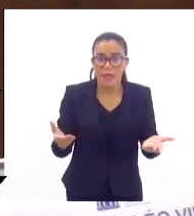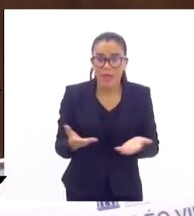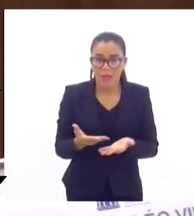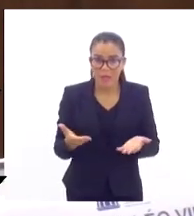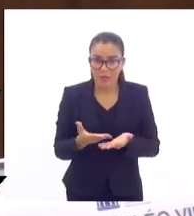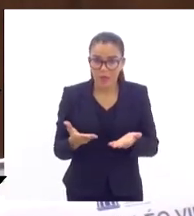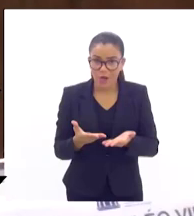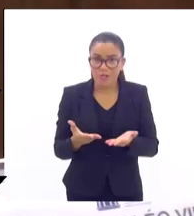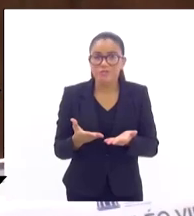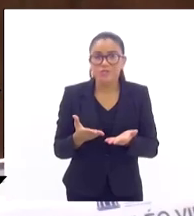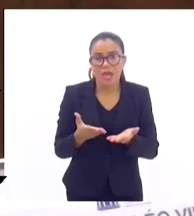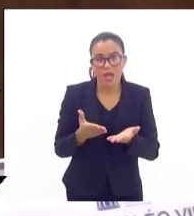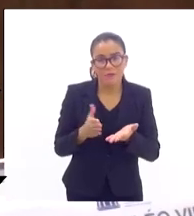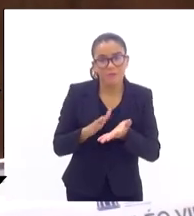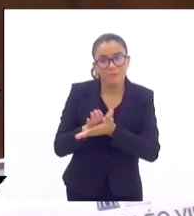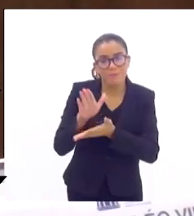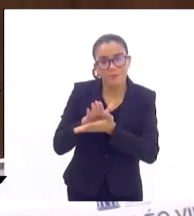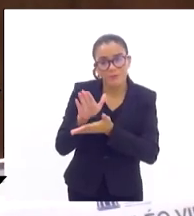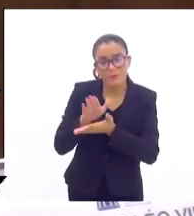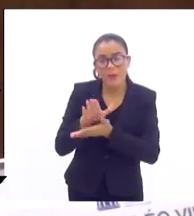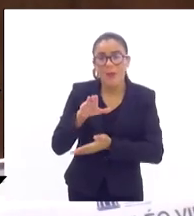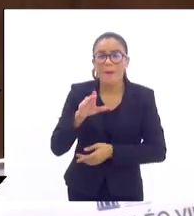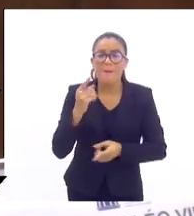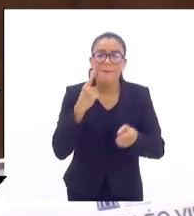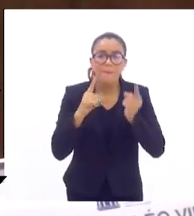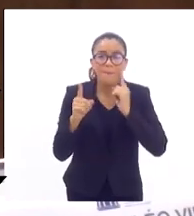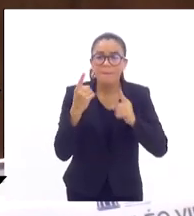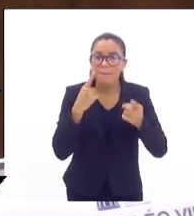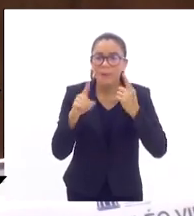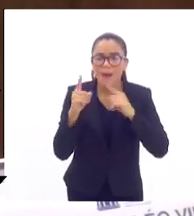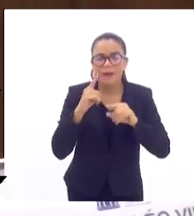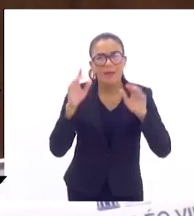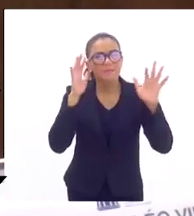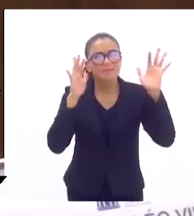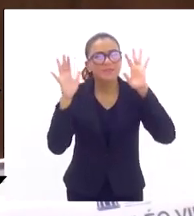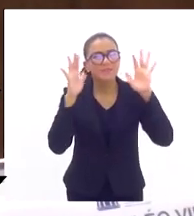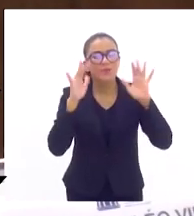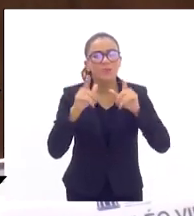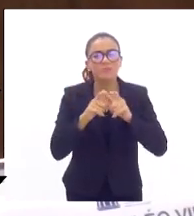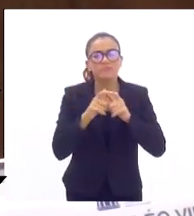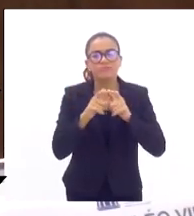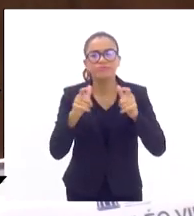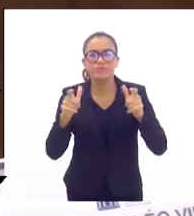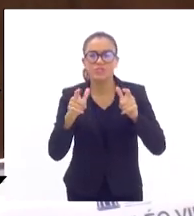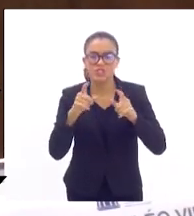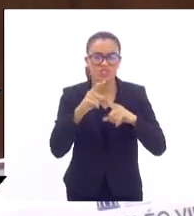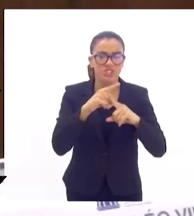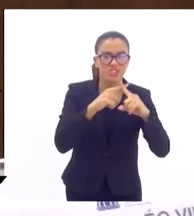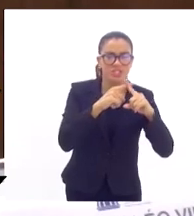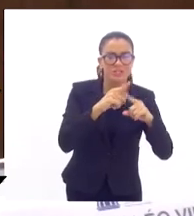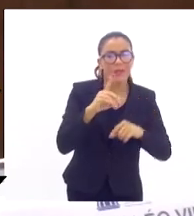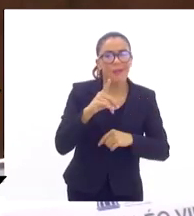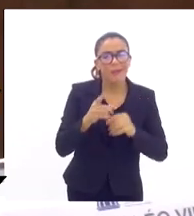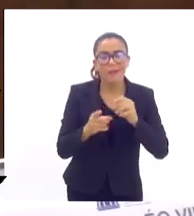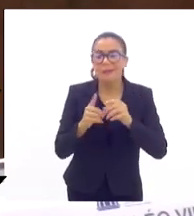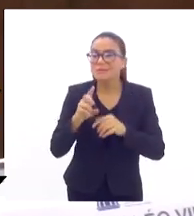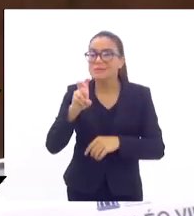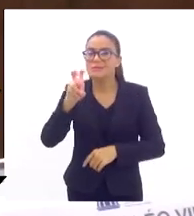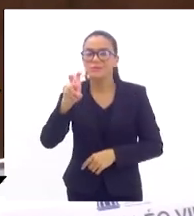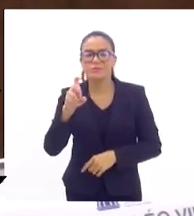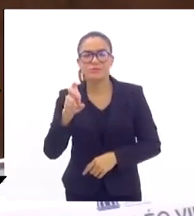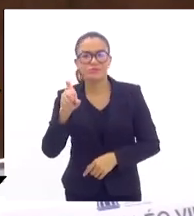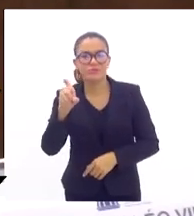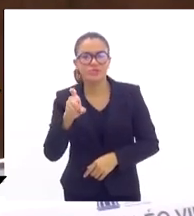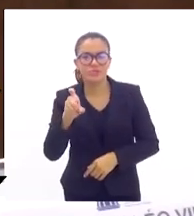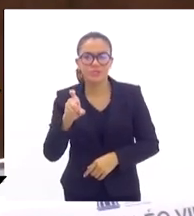saiu a prévia do censo, né? Maricá saiu, a gente imaginava que ia ter um crescimento X, e a gente teve um crescimento 5X.